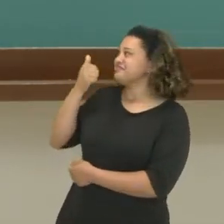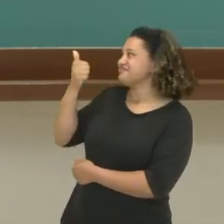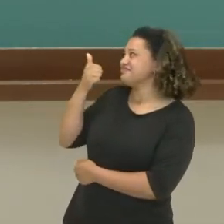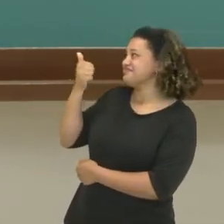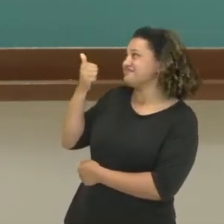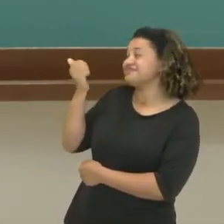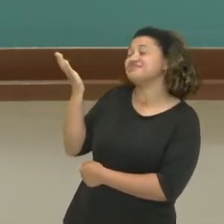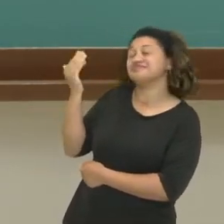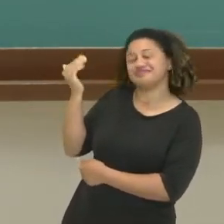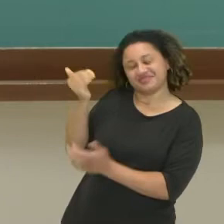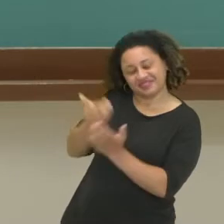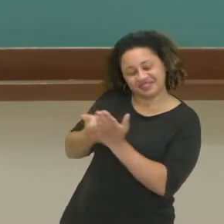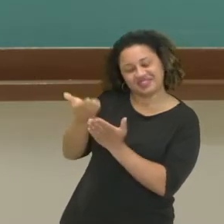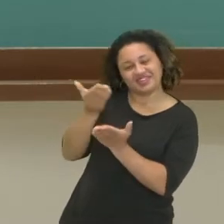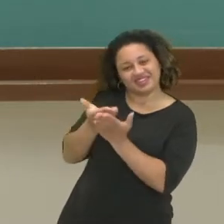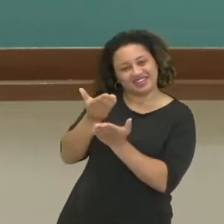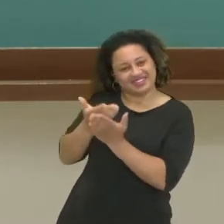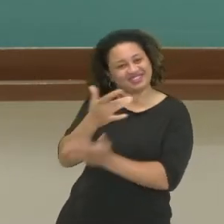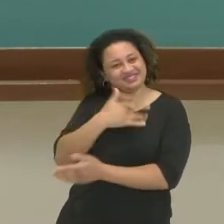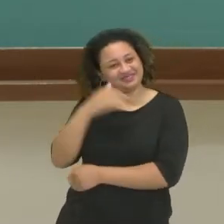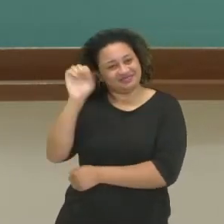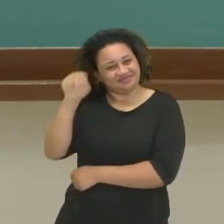lá para uma aula de romance bem gostosa?